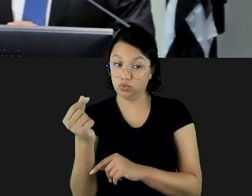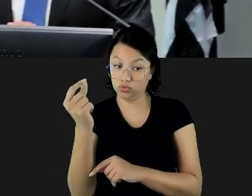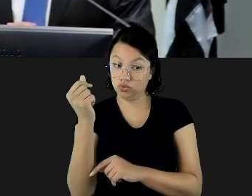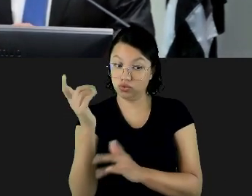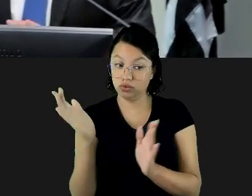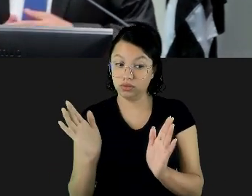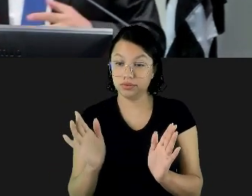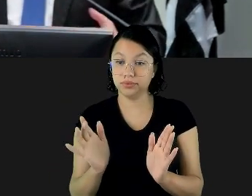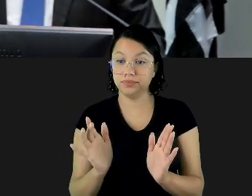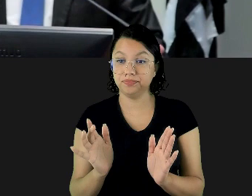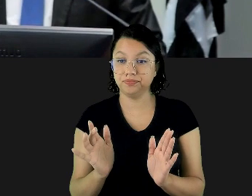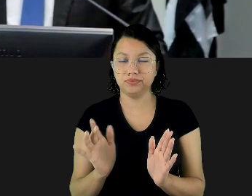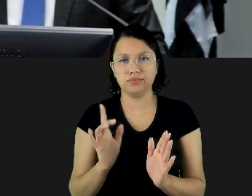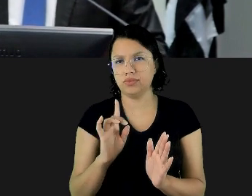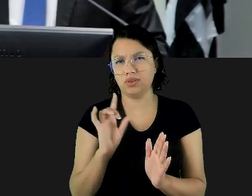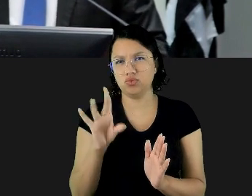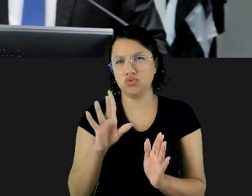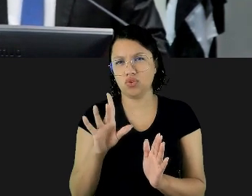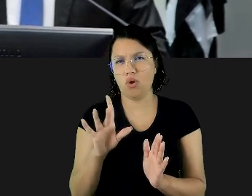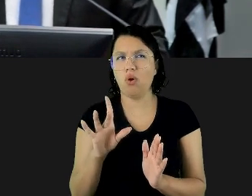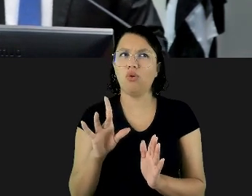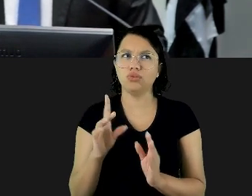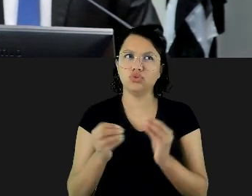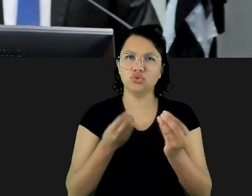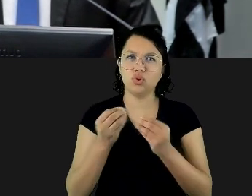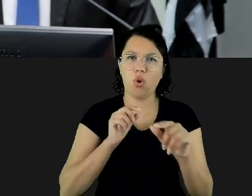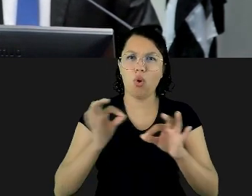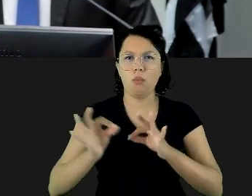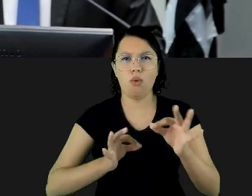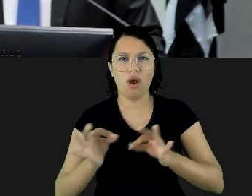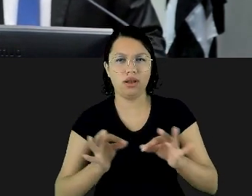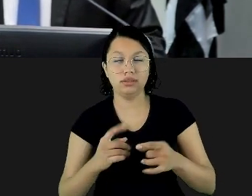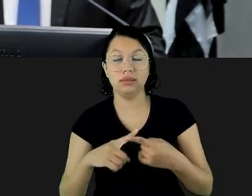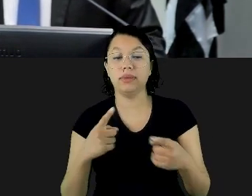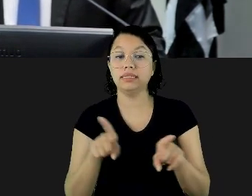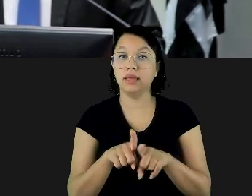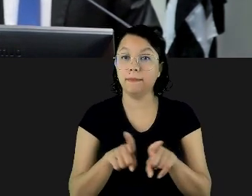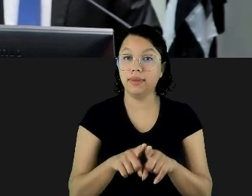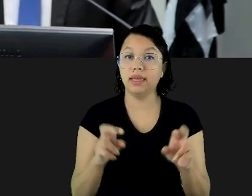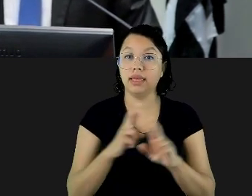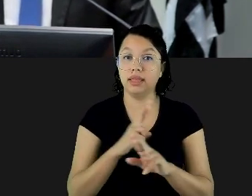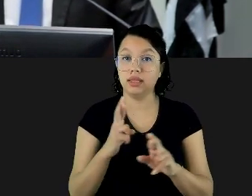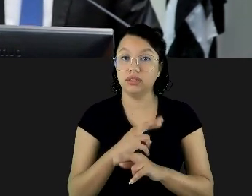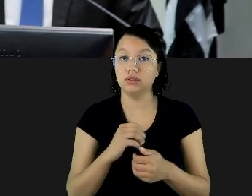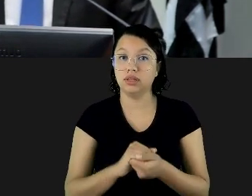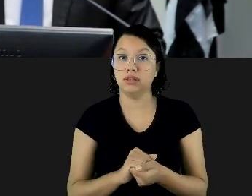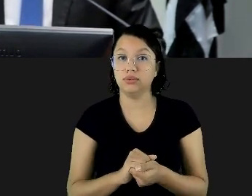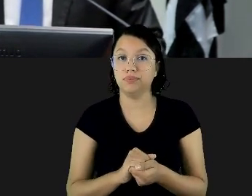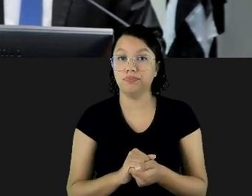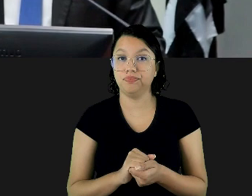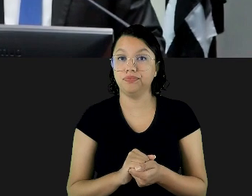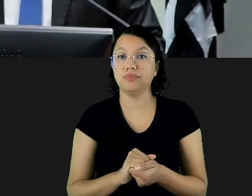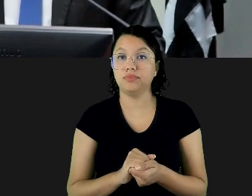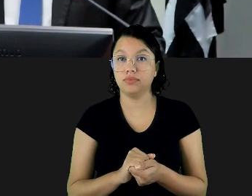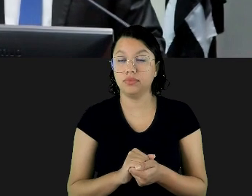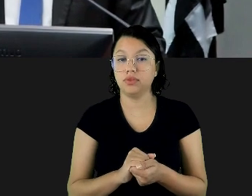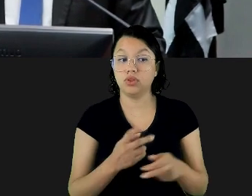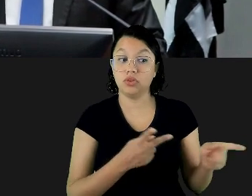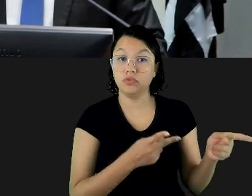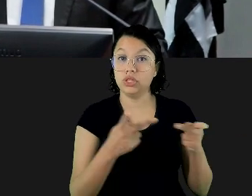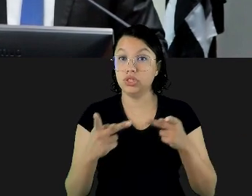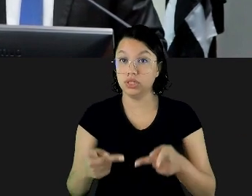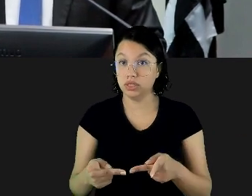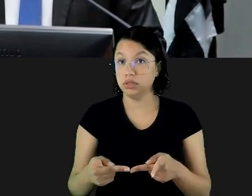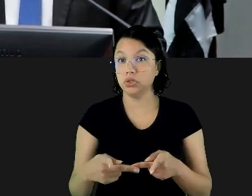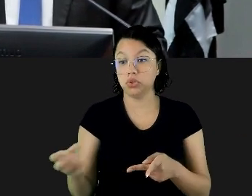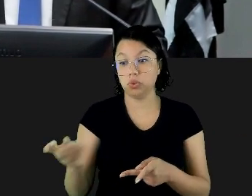não só na questão logística, como também na questão do turismo, na